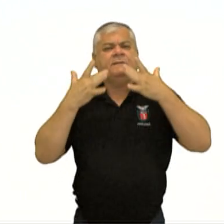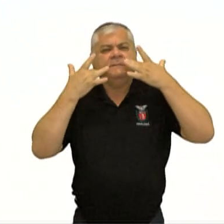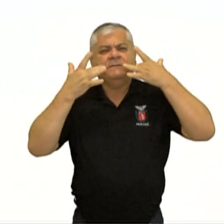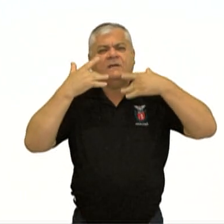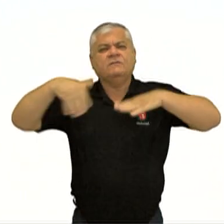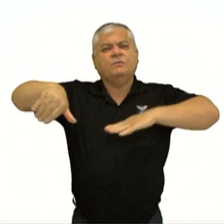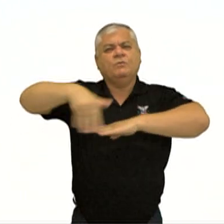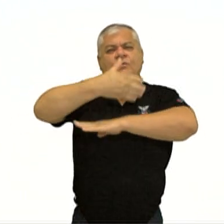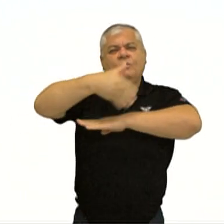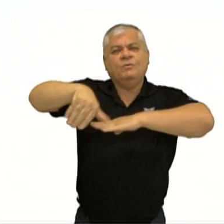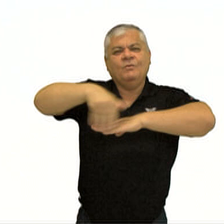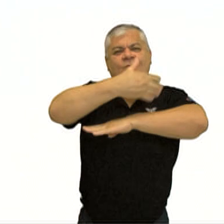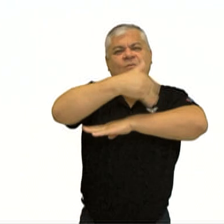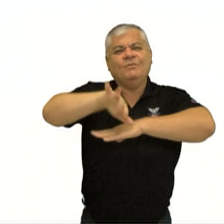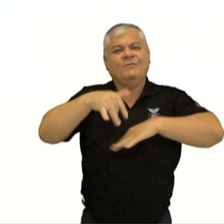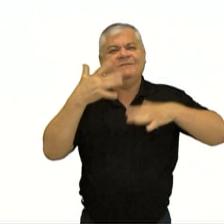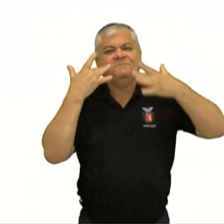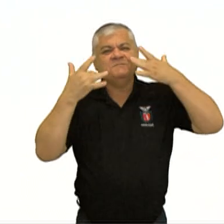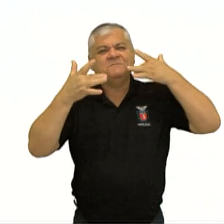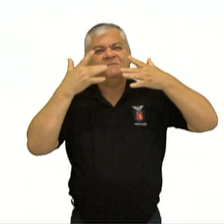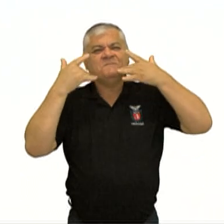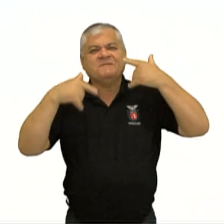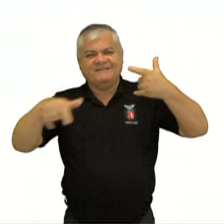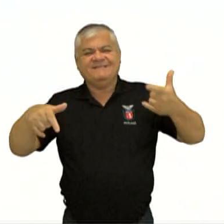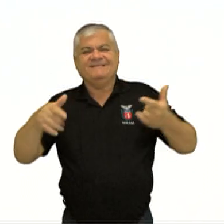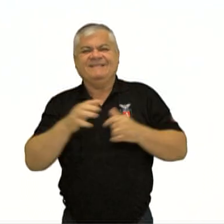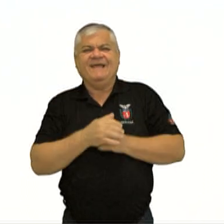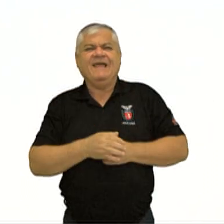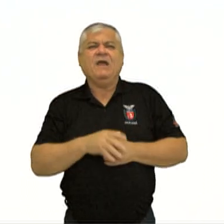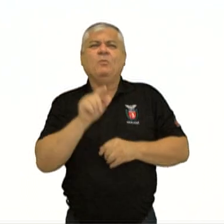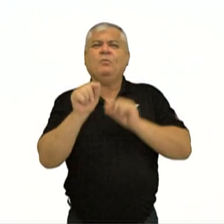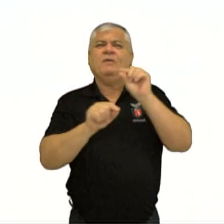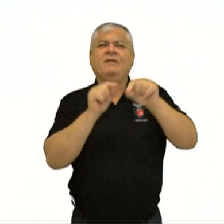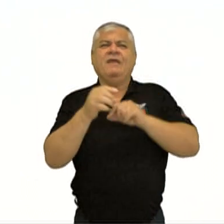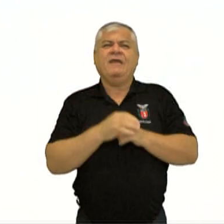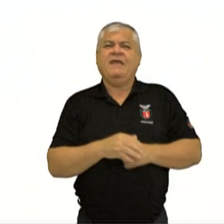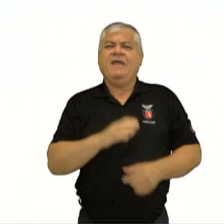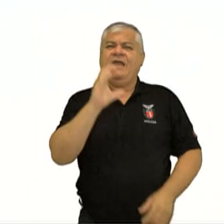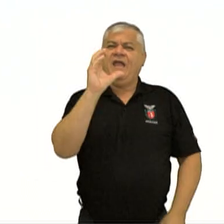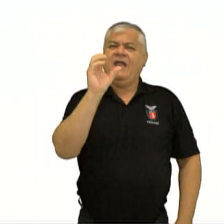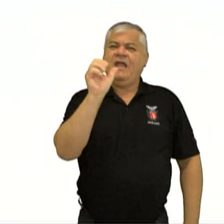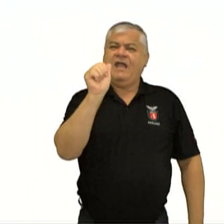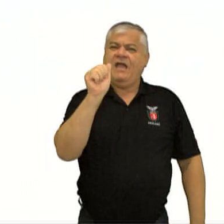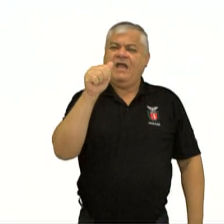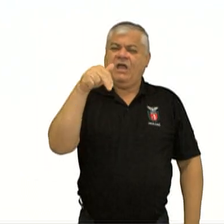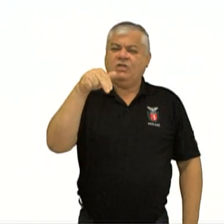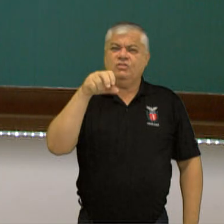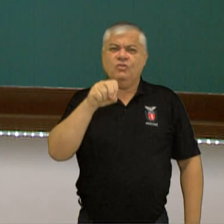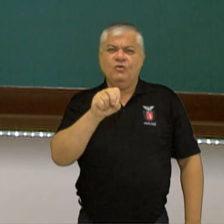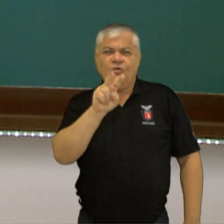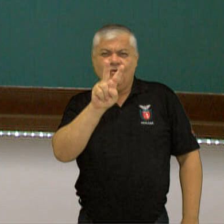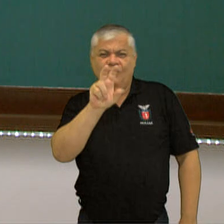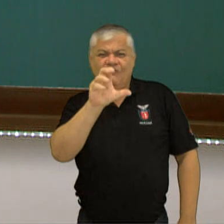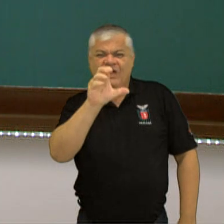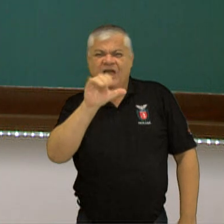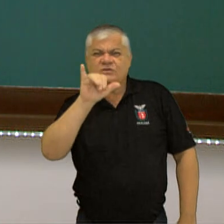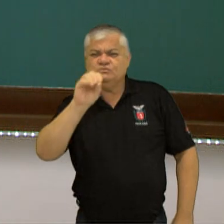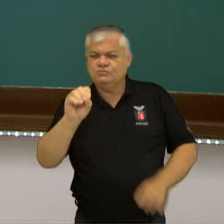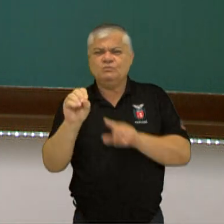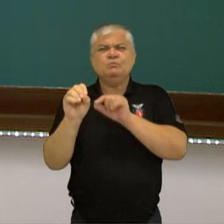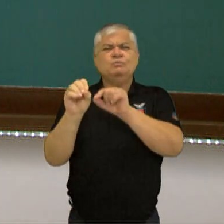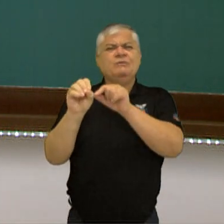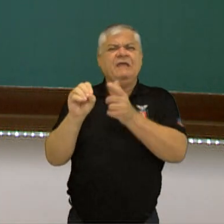populares nas ruas a partir de um canovaccio. O que desgraça é isso